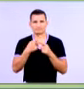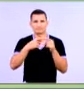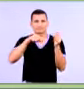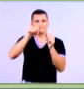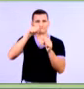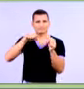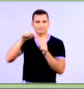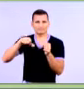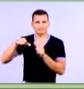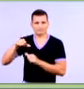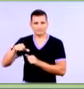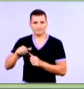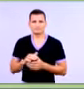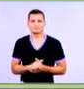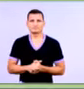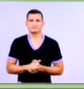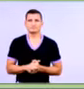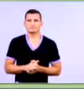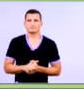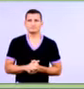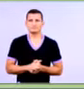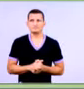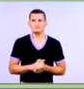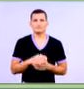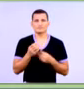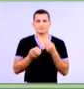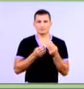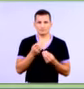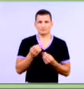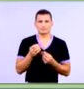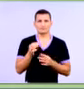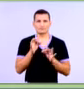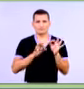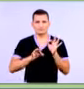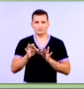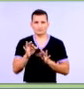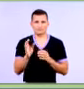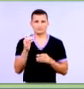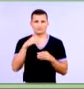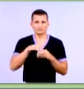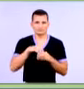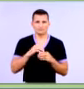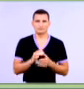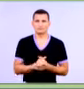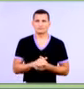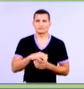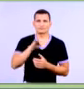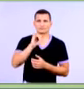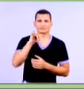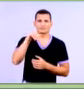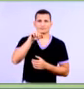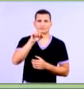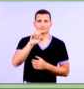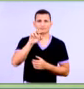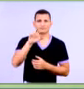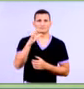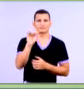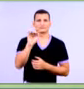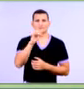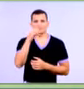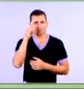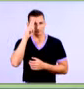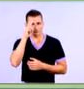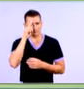trocas. Como que funciona o método de ordenação pela inserção? A inserção eu lembro do jogo das cartas do